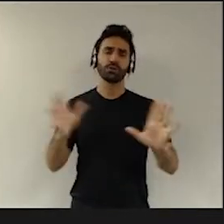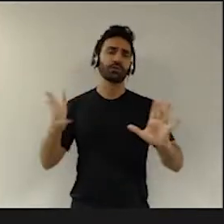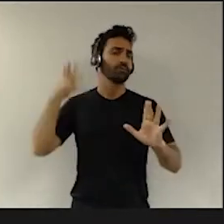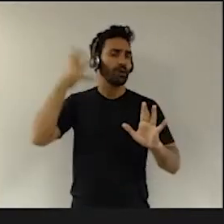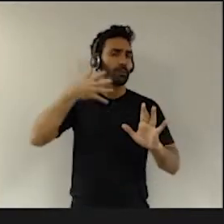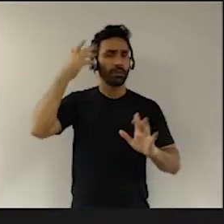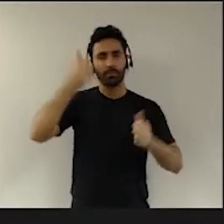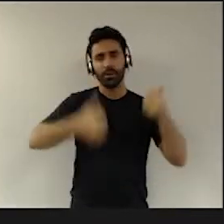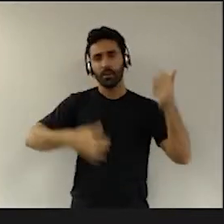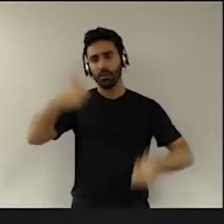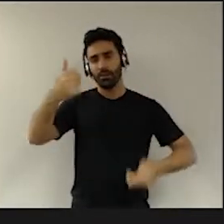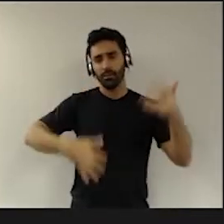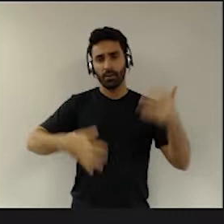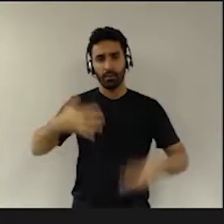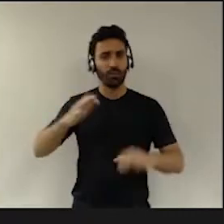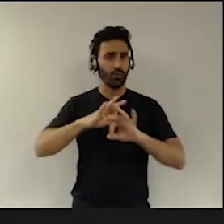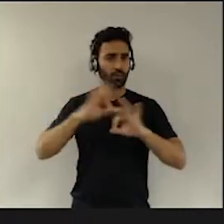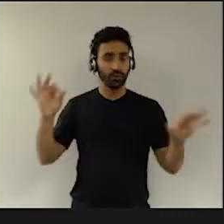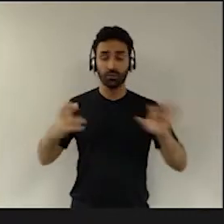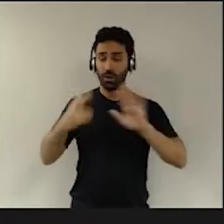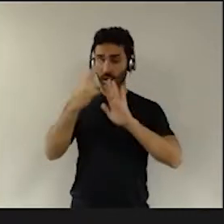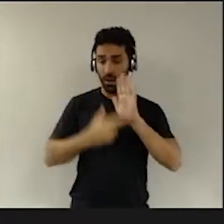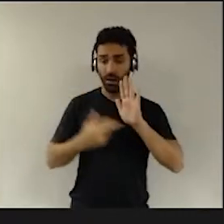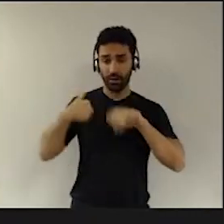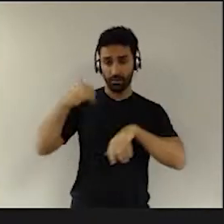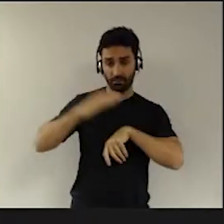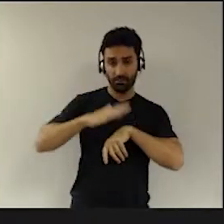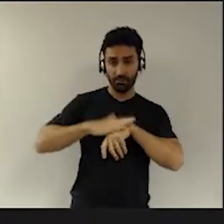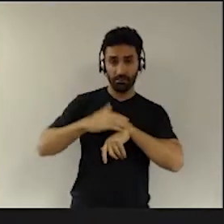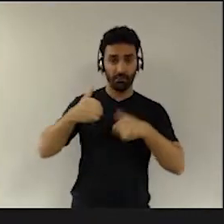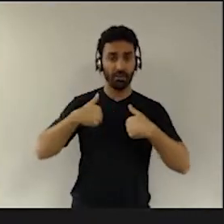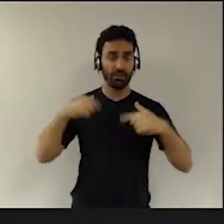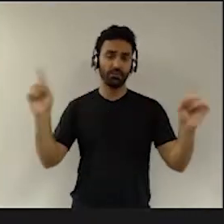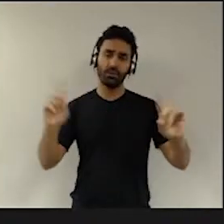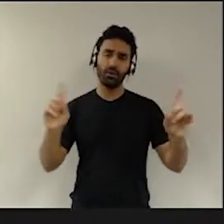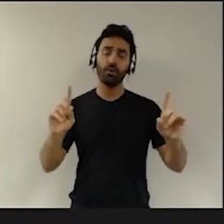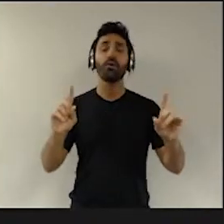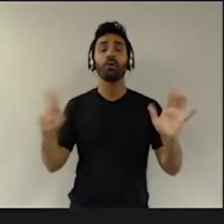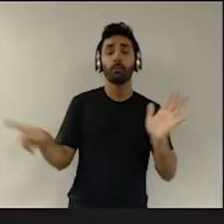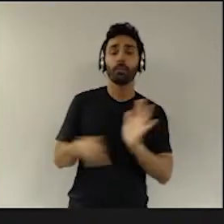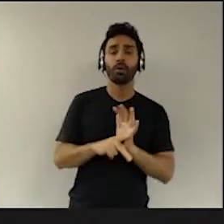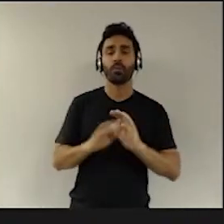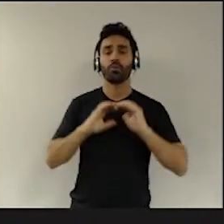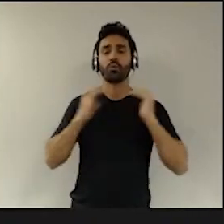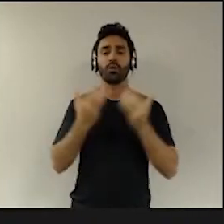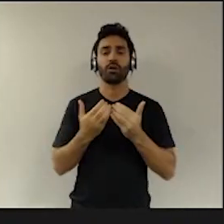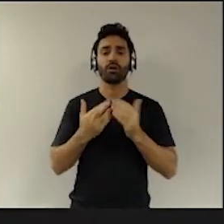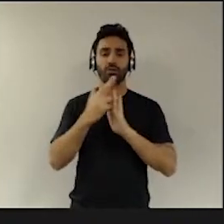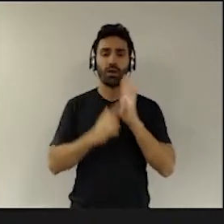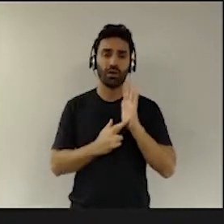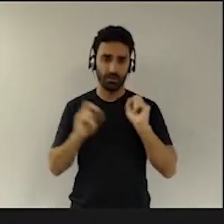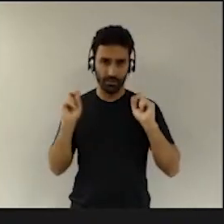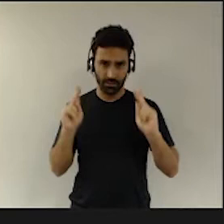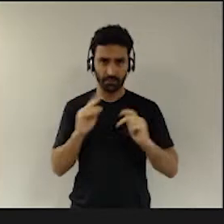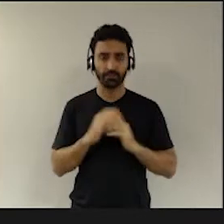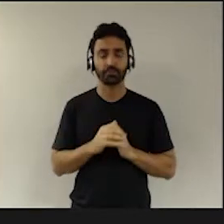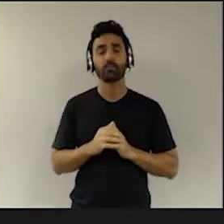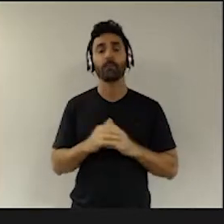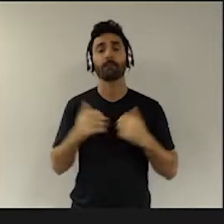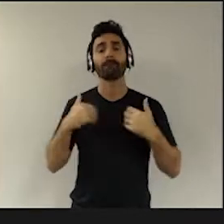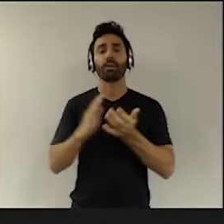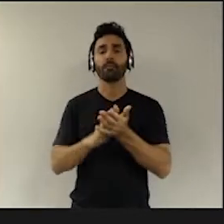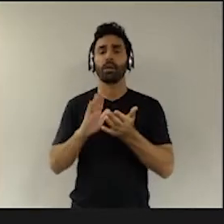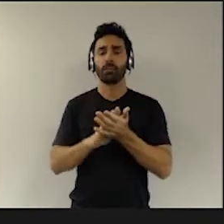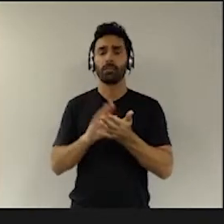exposição, e as regras não são minhas, naturalmente, as regras são do Congresso. Eu quero parabenizar o